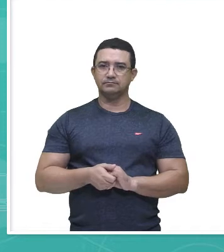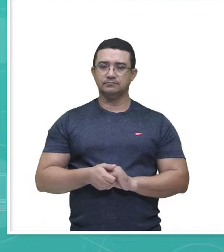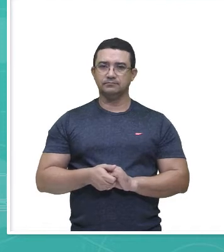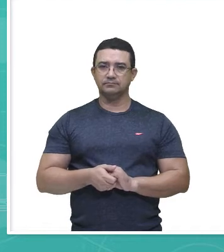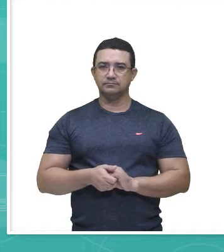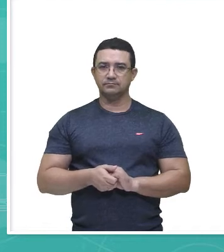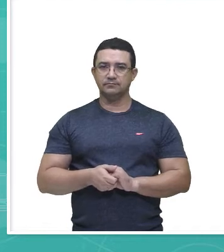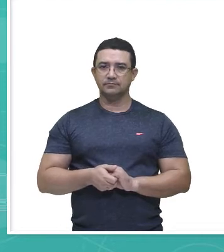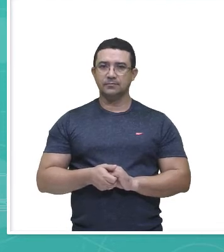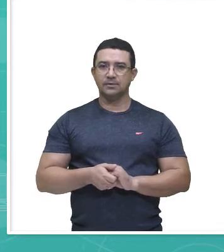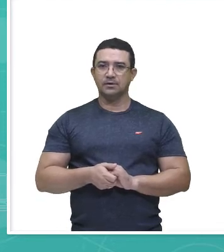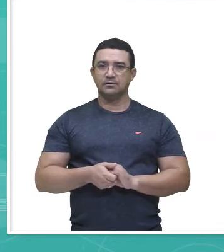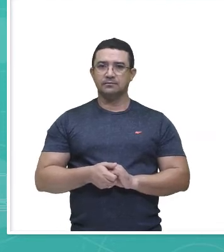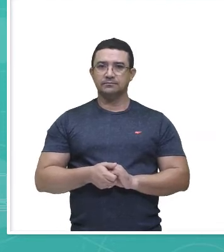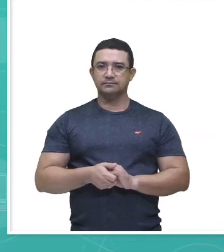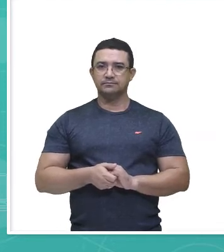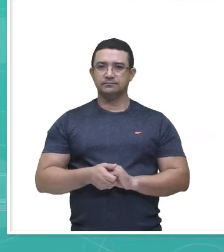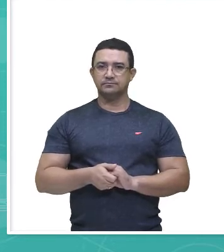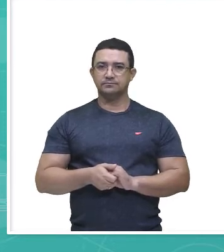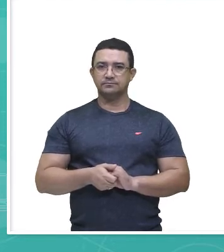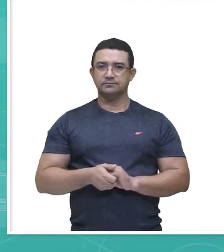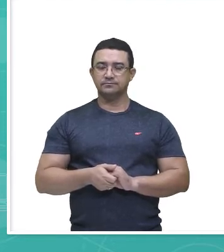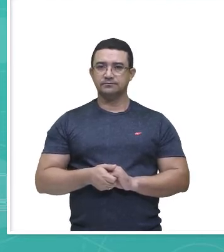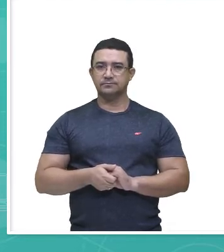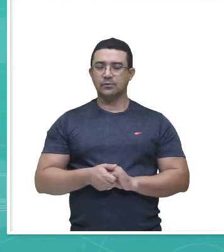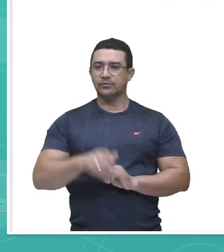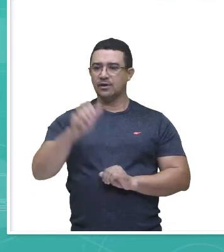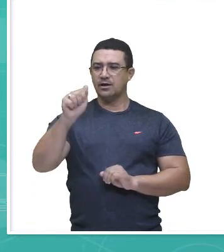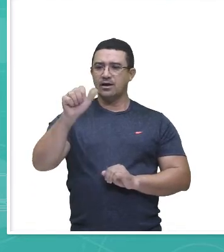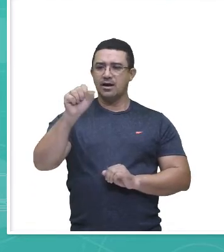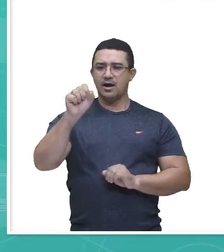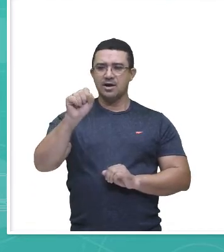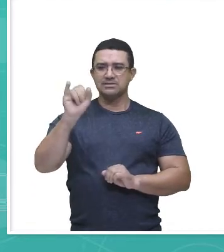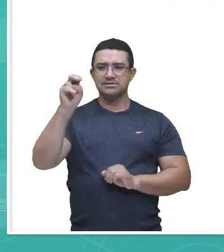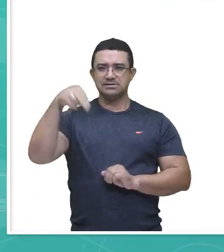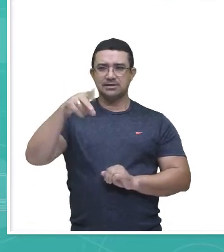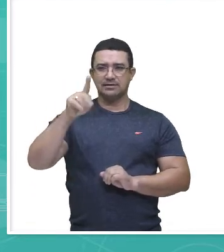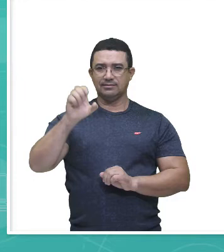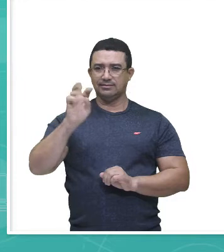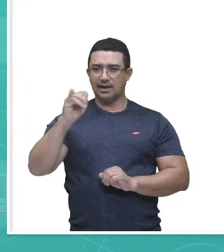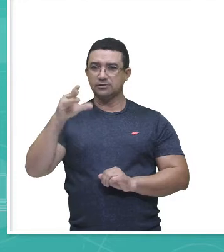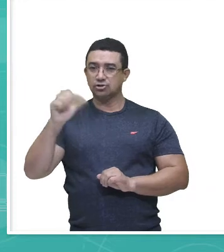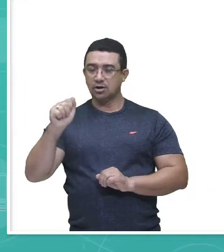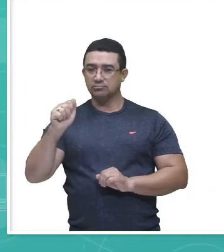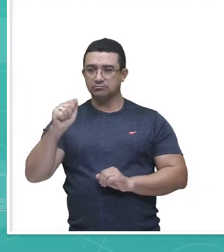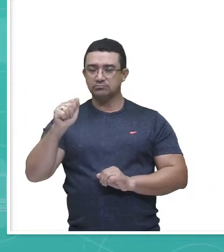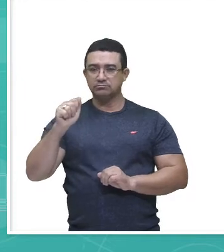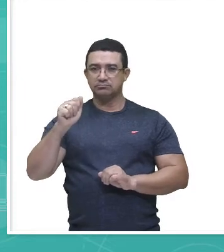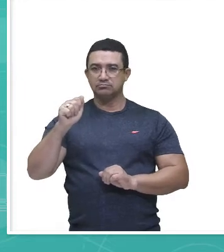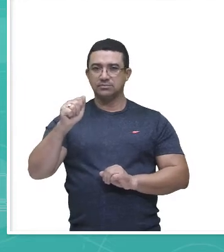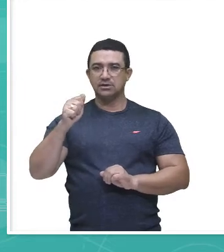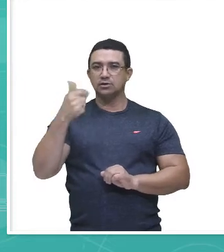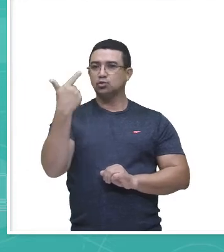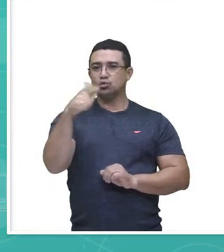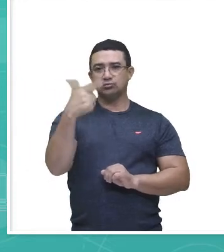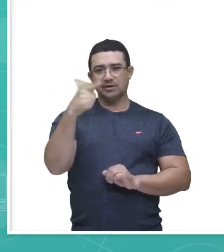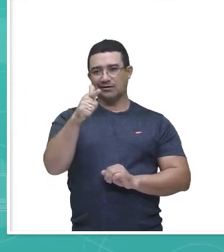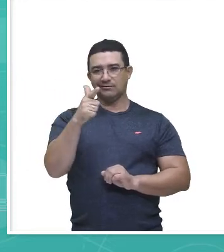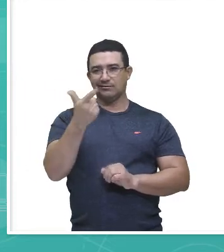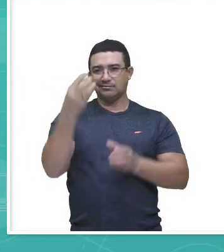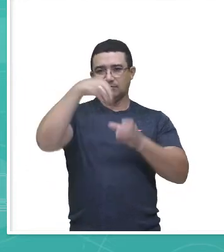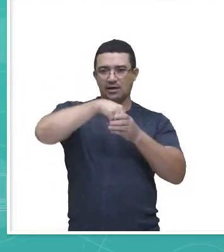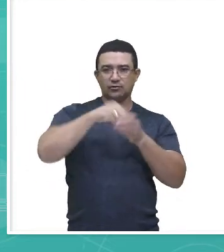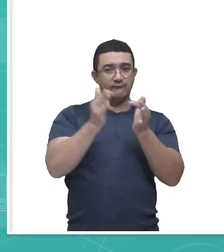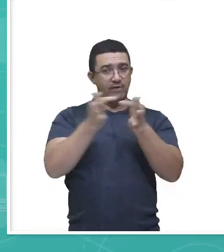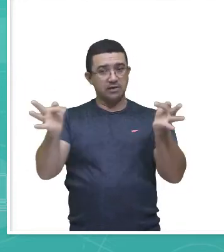uma conjunção. Já a segunda, logo deveria ir, é uma